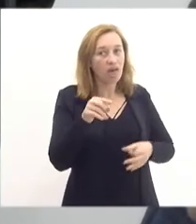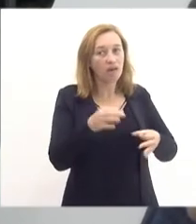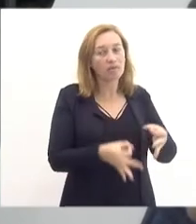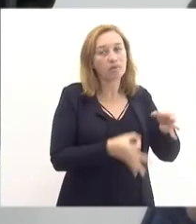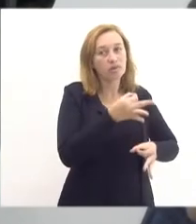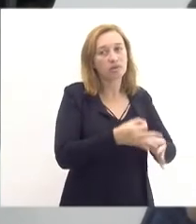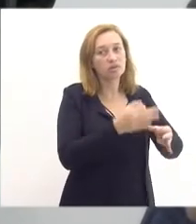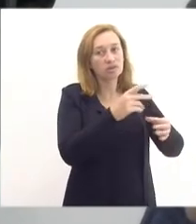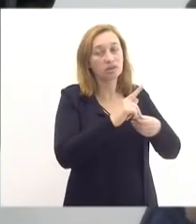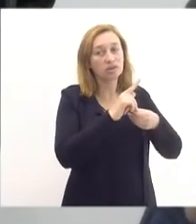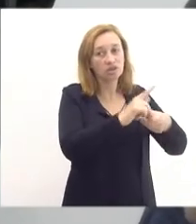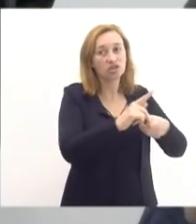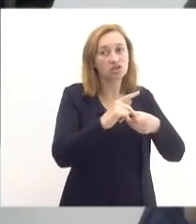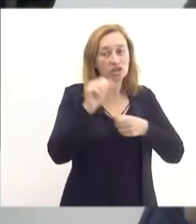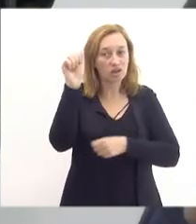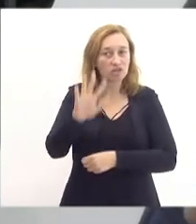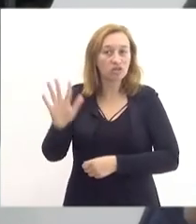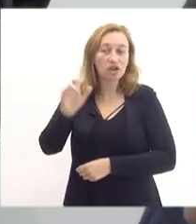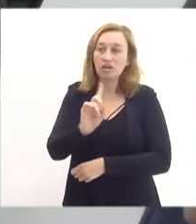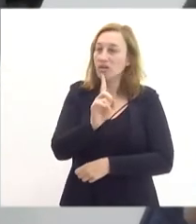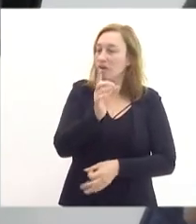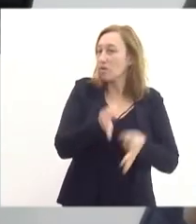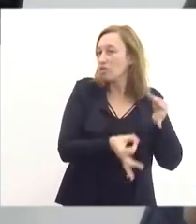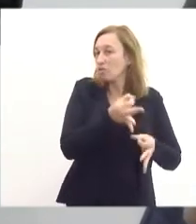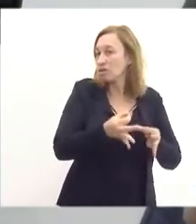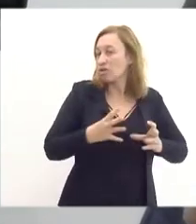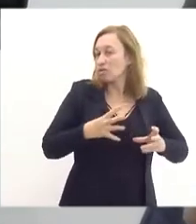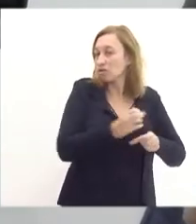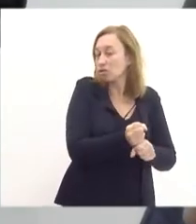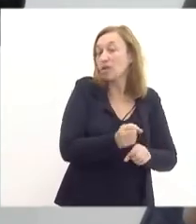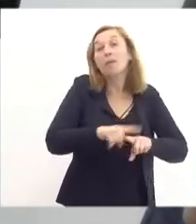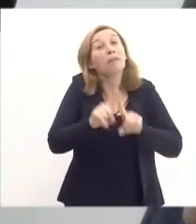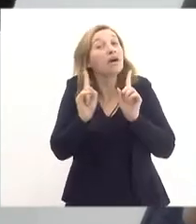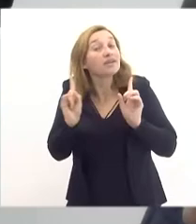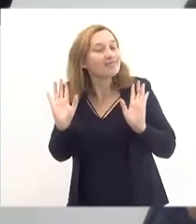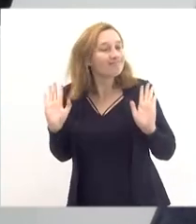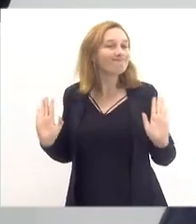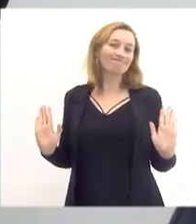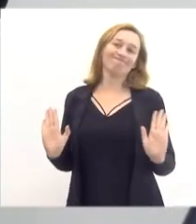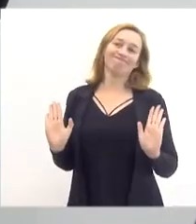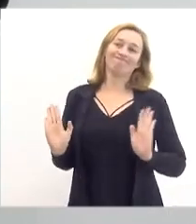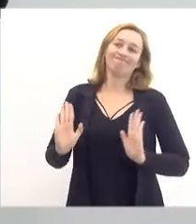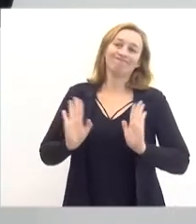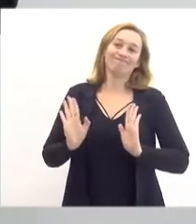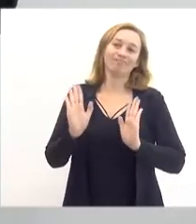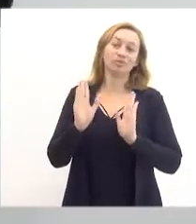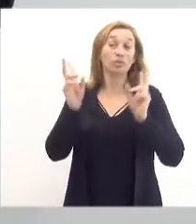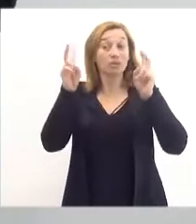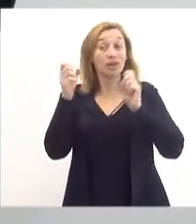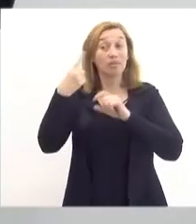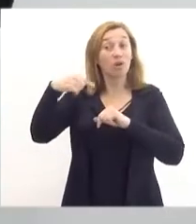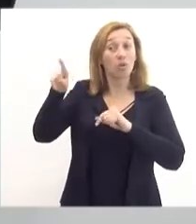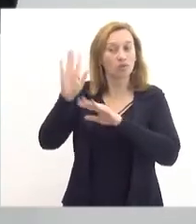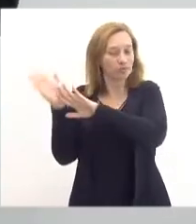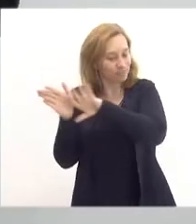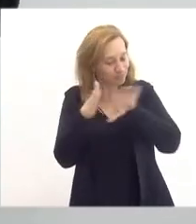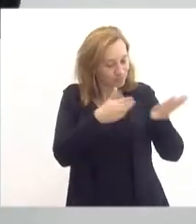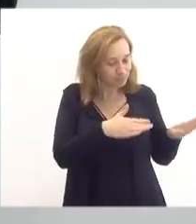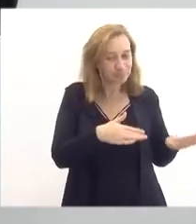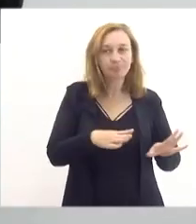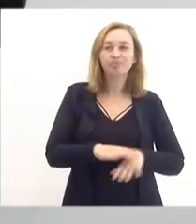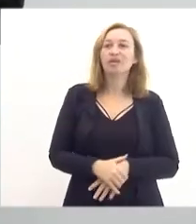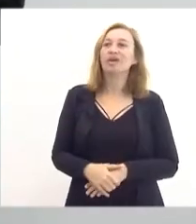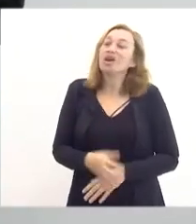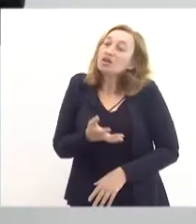Estado. Não é o Tribunal de Contas. Mas aí, não está fora do tema. Eu só queria saber se. Porque